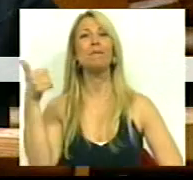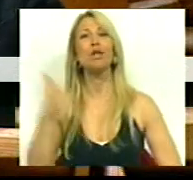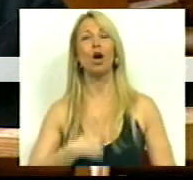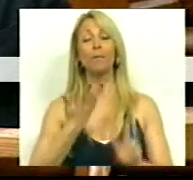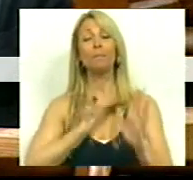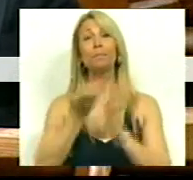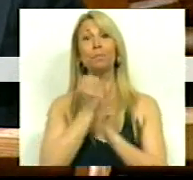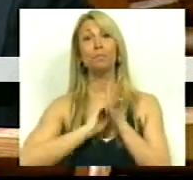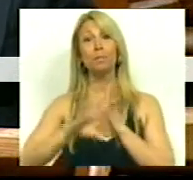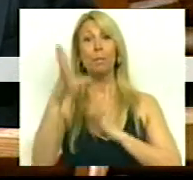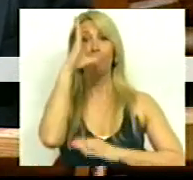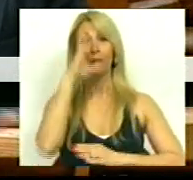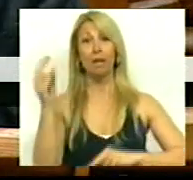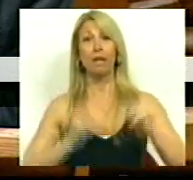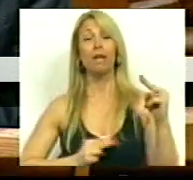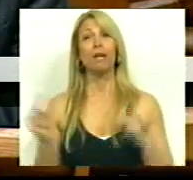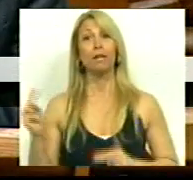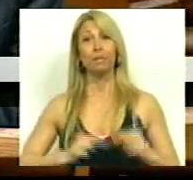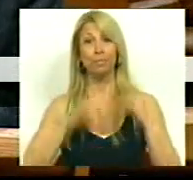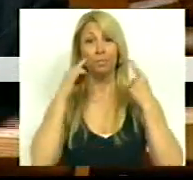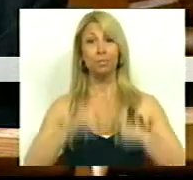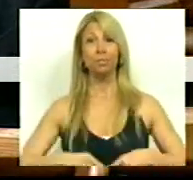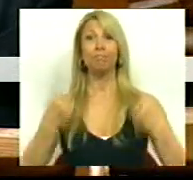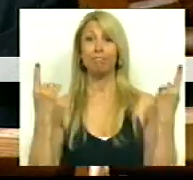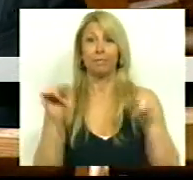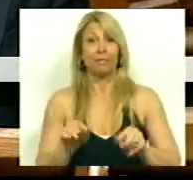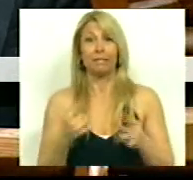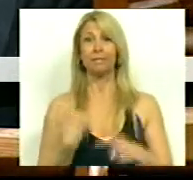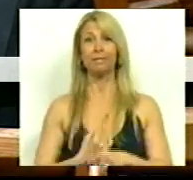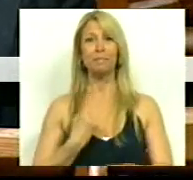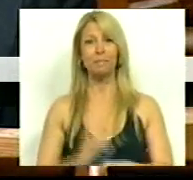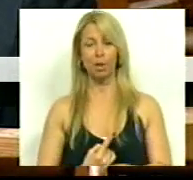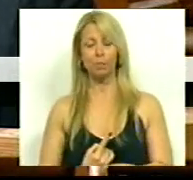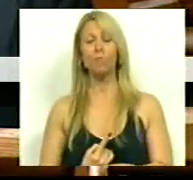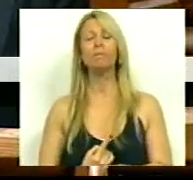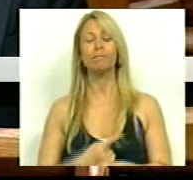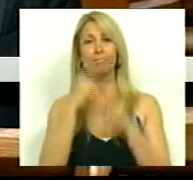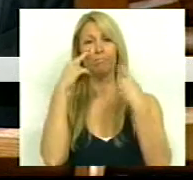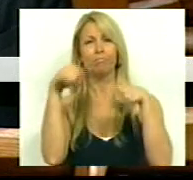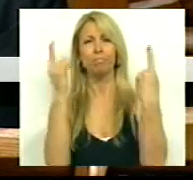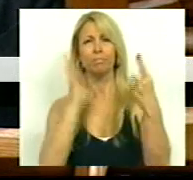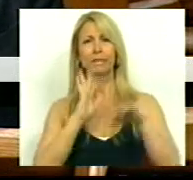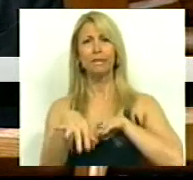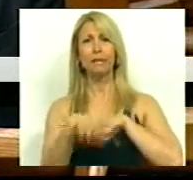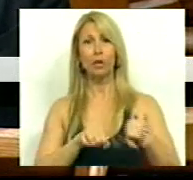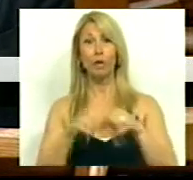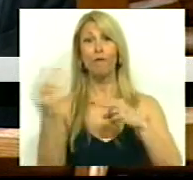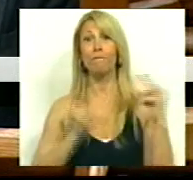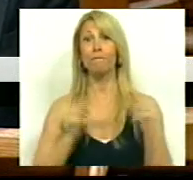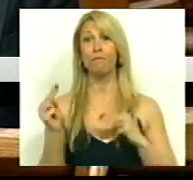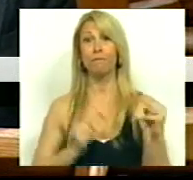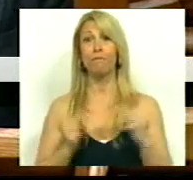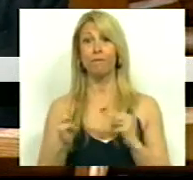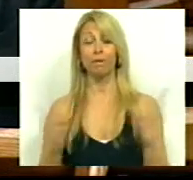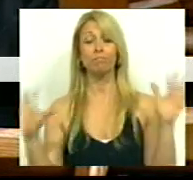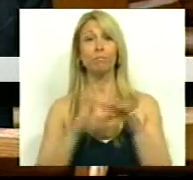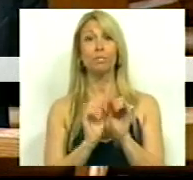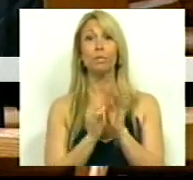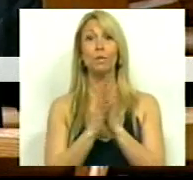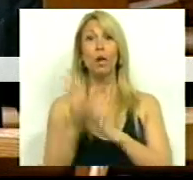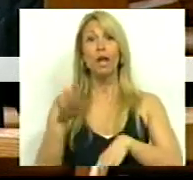do Ministro das Finanças é um sinal disso mesmo. A declarada ditadura das finanças sobre